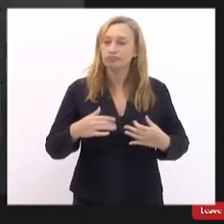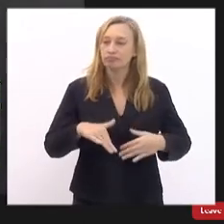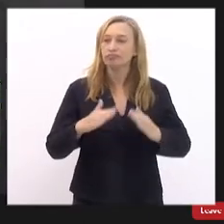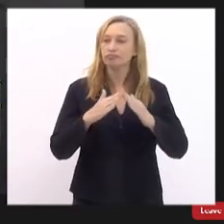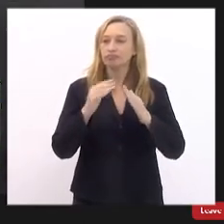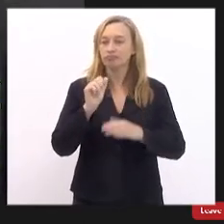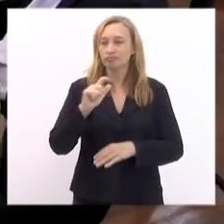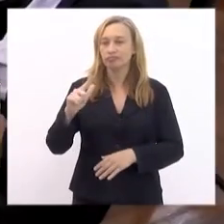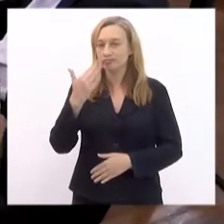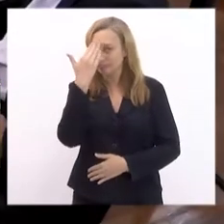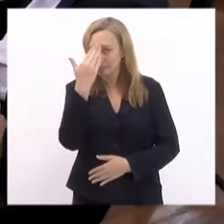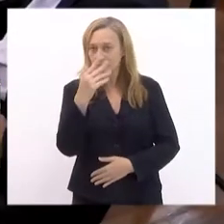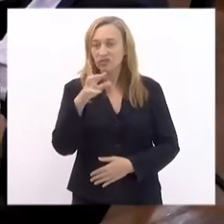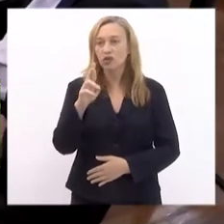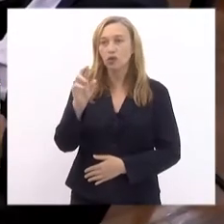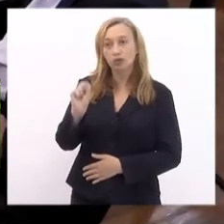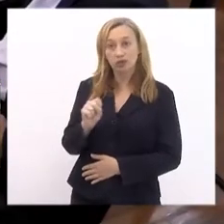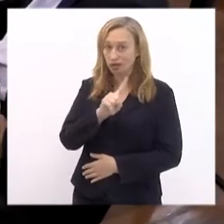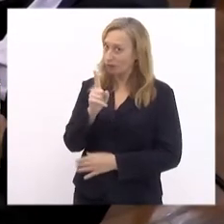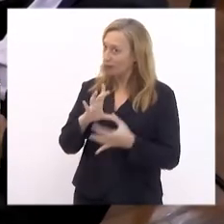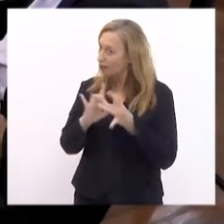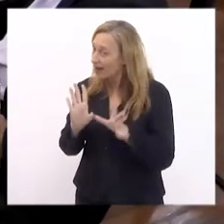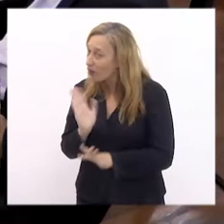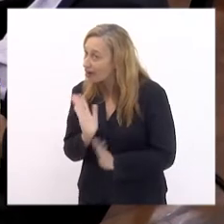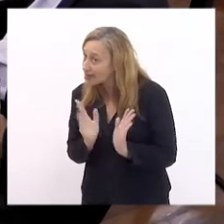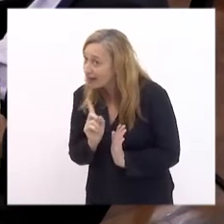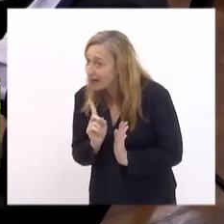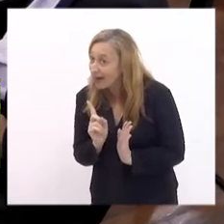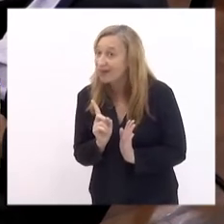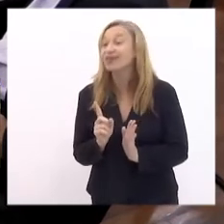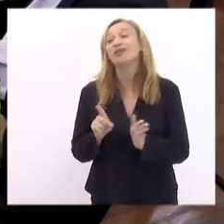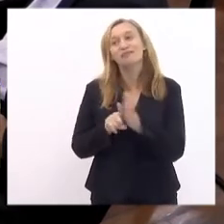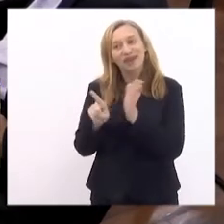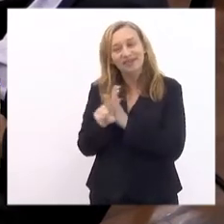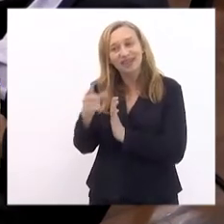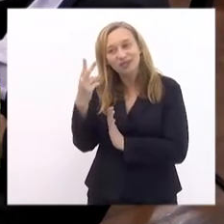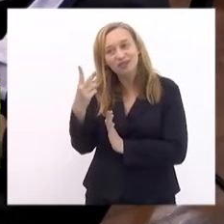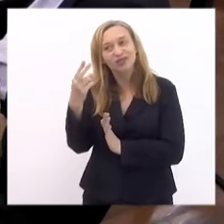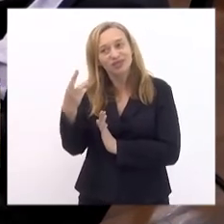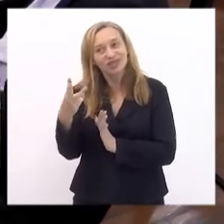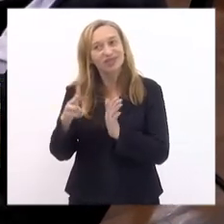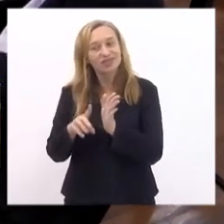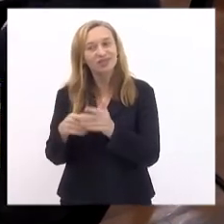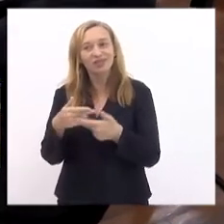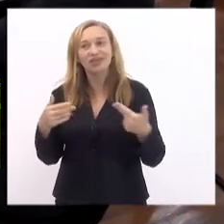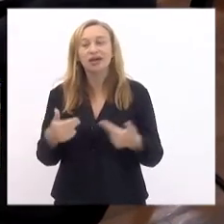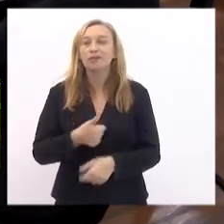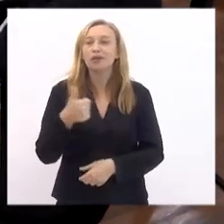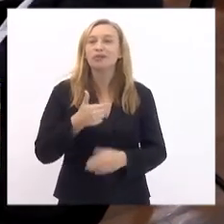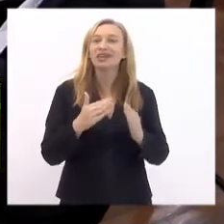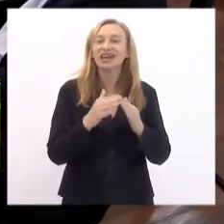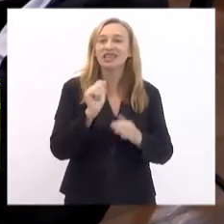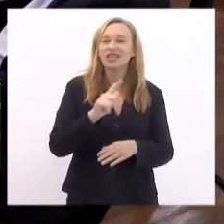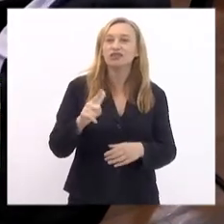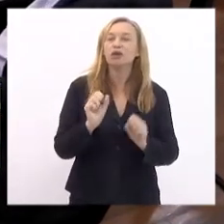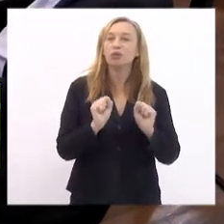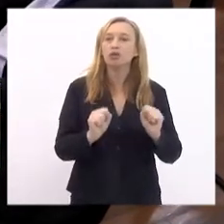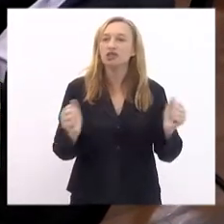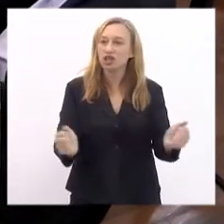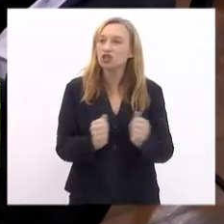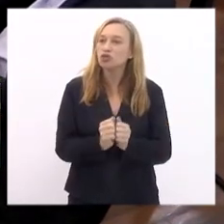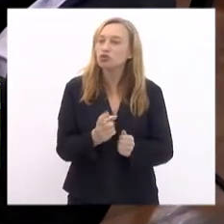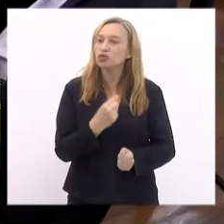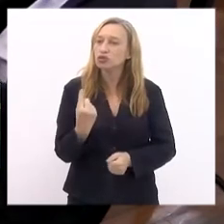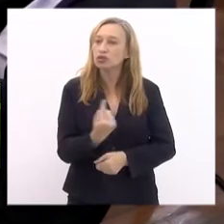Civil. Obrigado, Rubens. Mas ainda não vou liberar você agora, não, porque eu quero te perguntar duas ou três coisas. Primeiro, se a Casa Civil puder estar conosco,